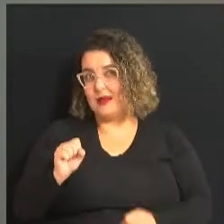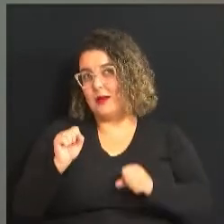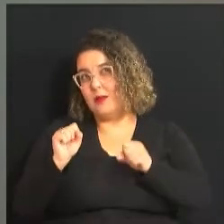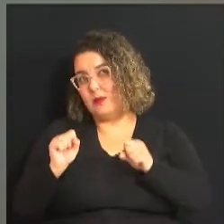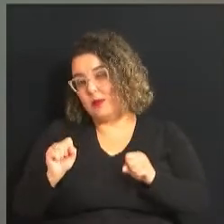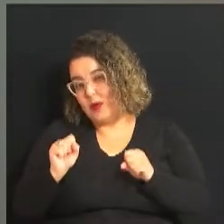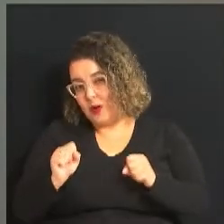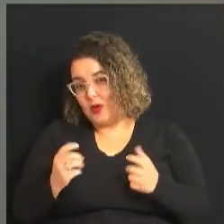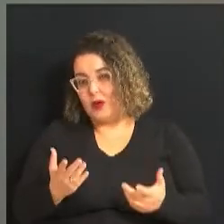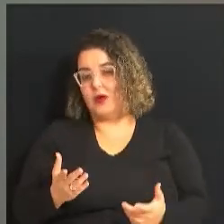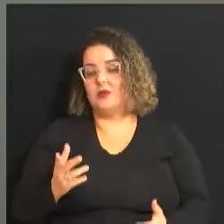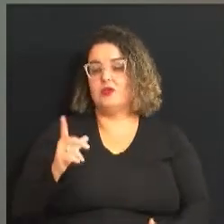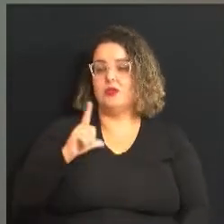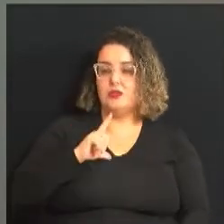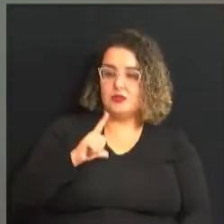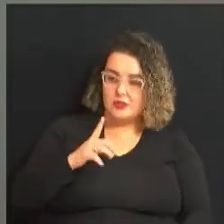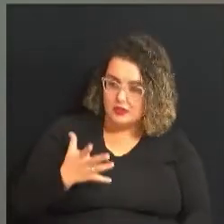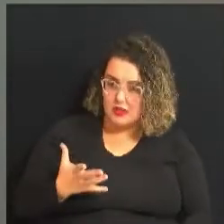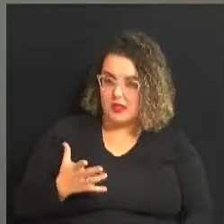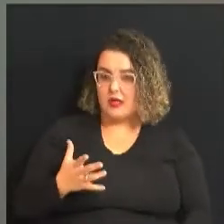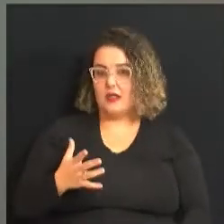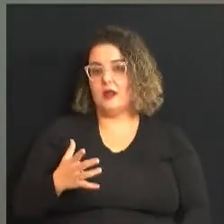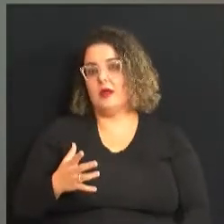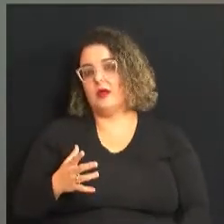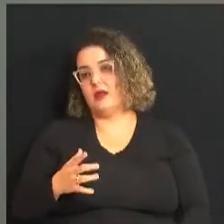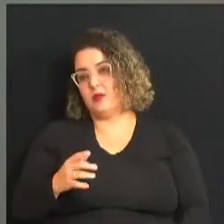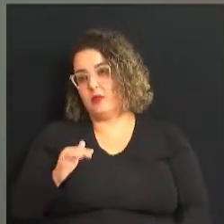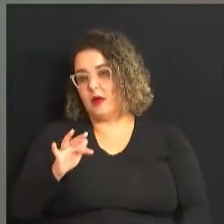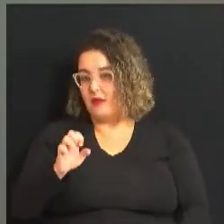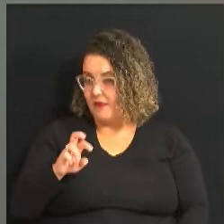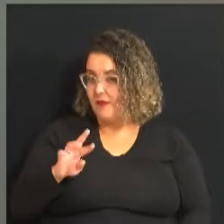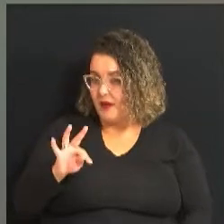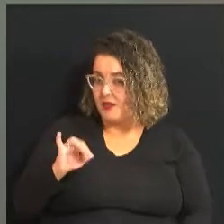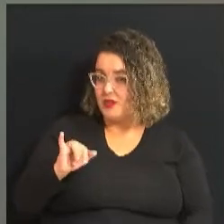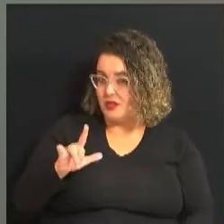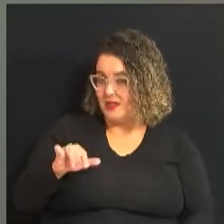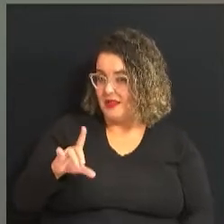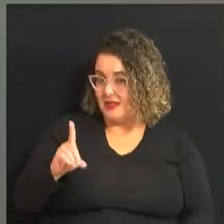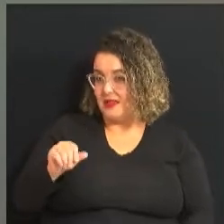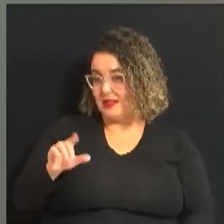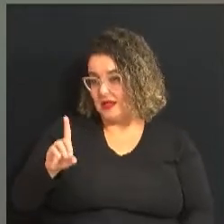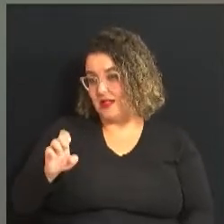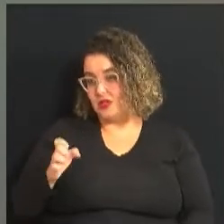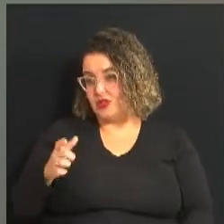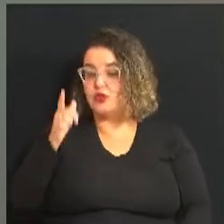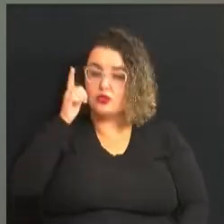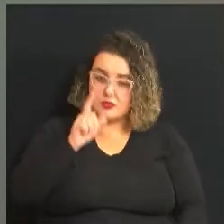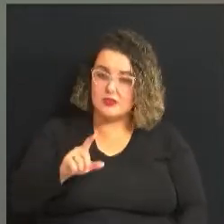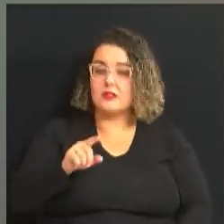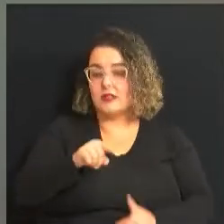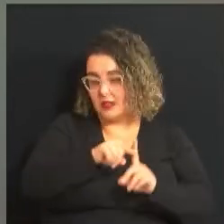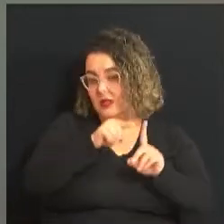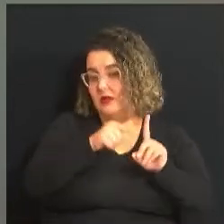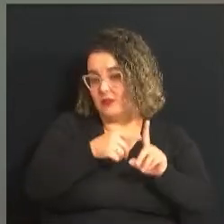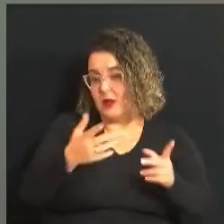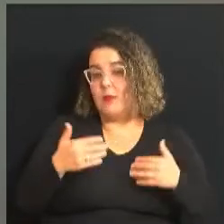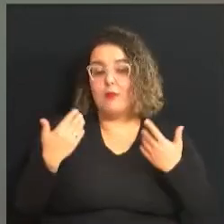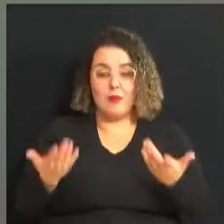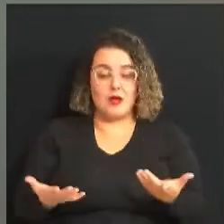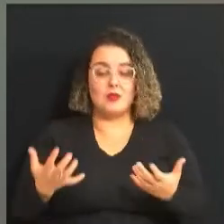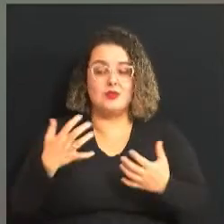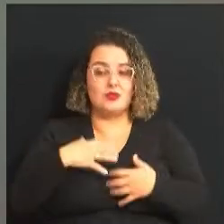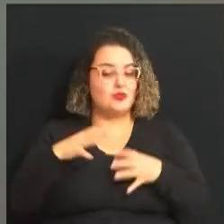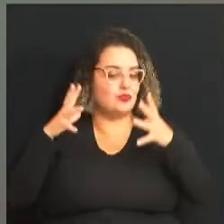ainda ter uma fertilidade ali que seja capaz, de repente, de engravidar. Mas, de maneira geral,